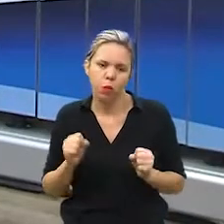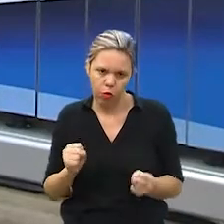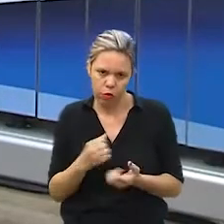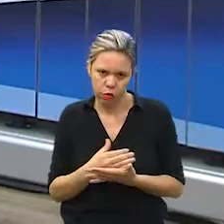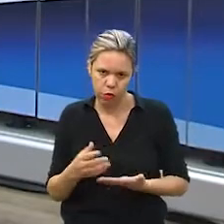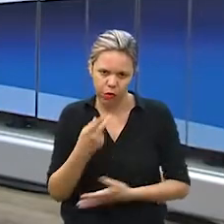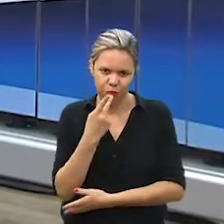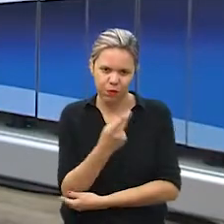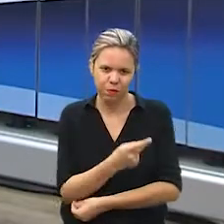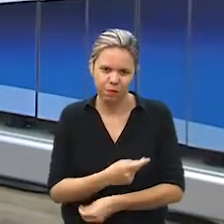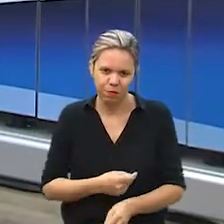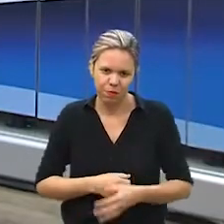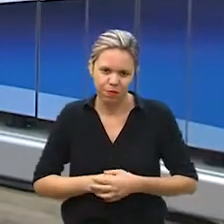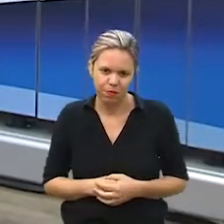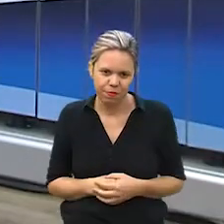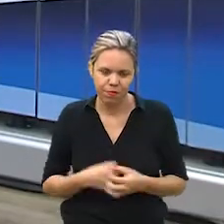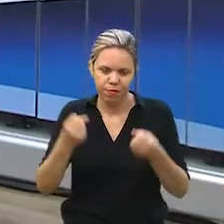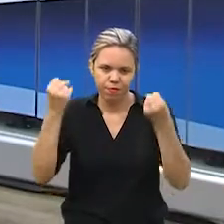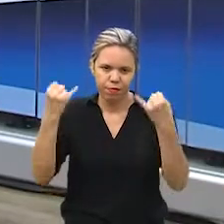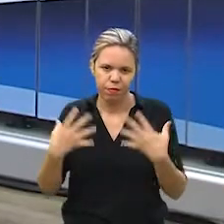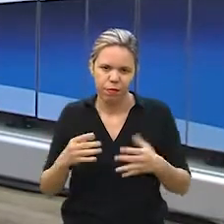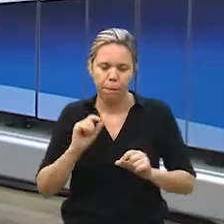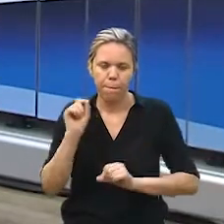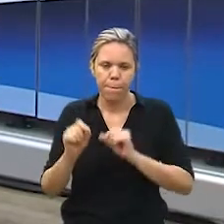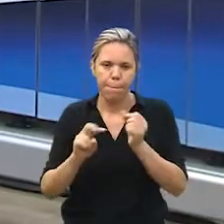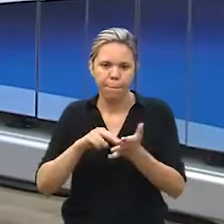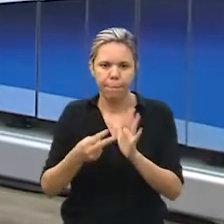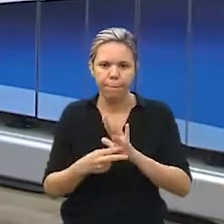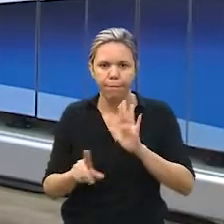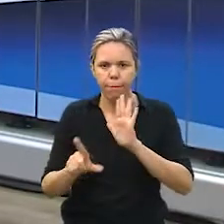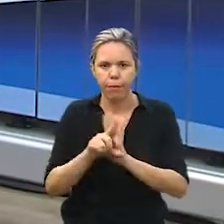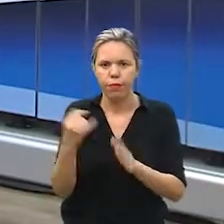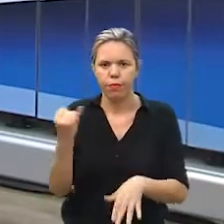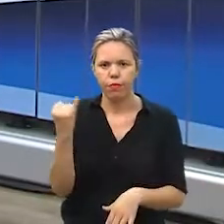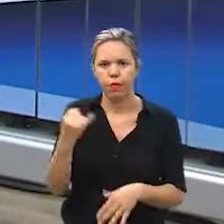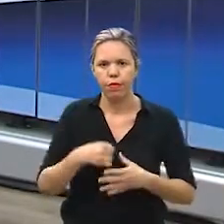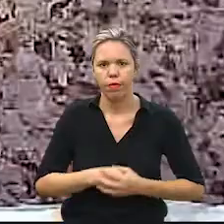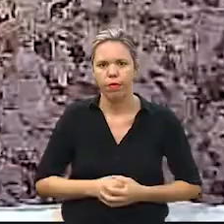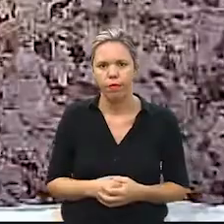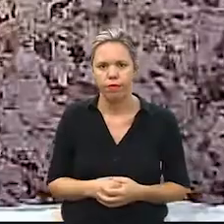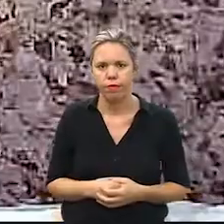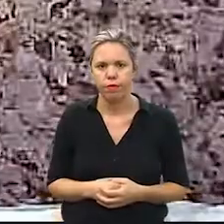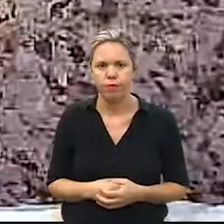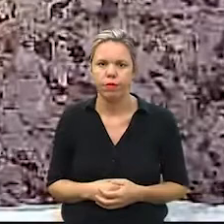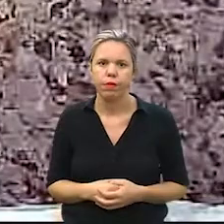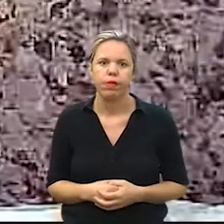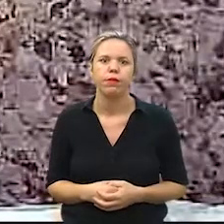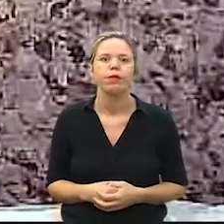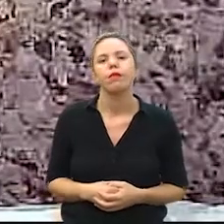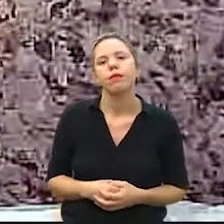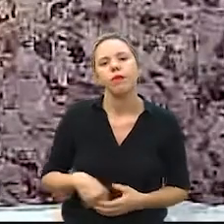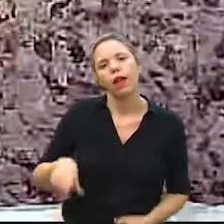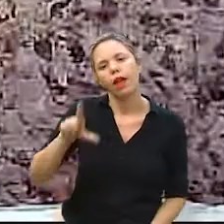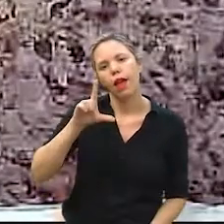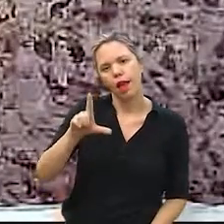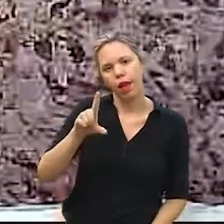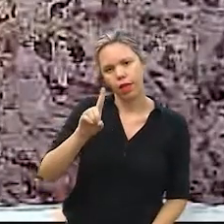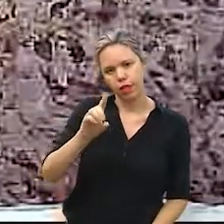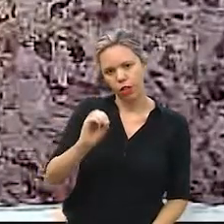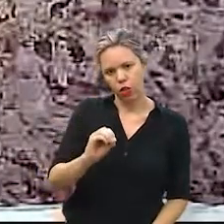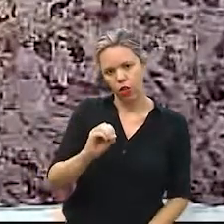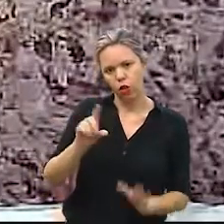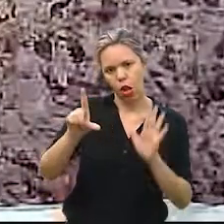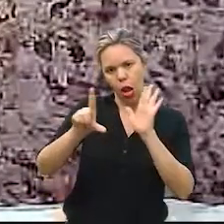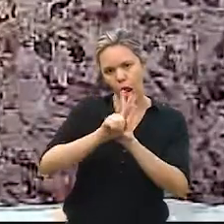falar? Por gentileza, nos explicar então o que é esta lei e a importância dela. A LDO é a Lei